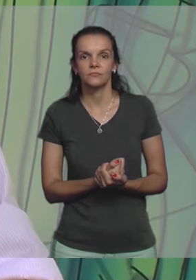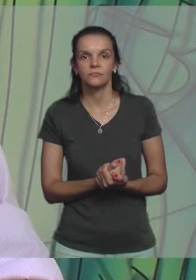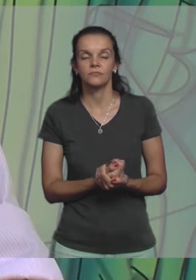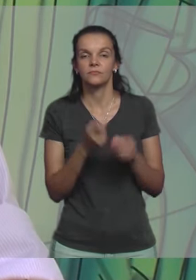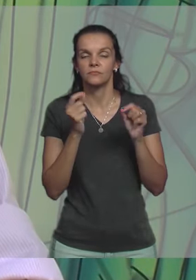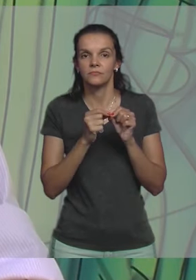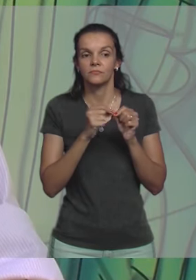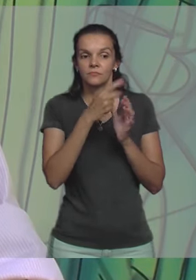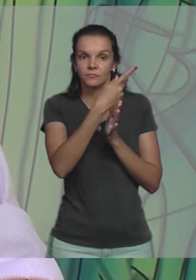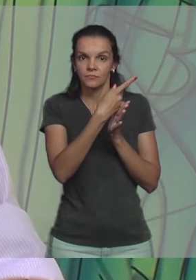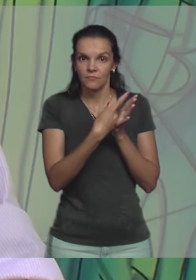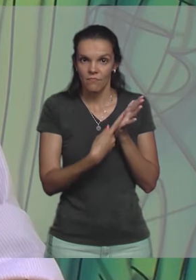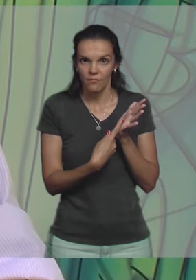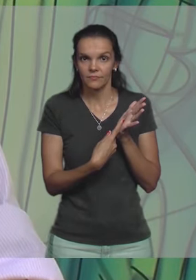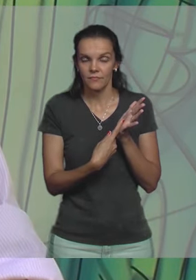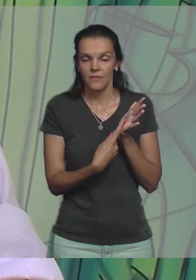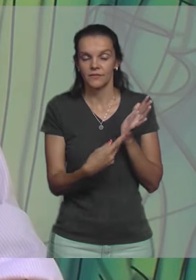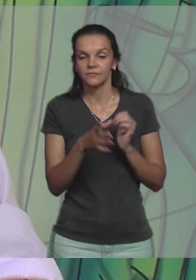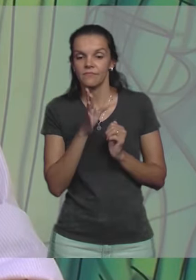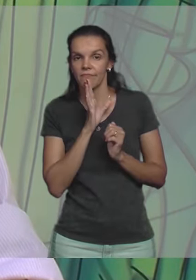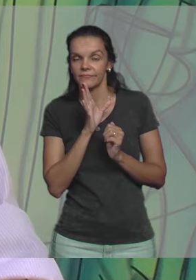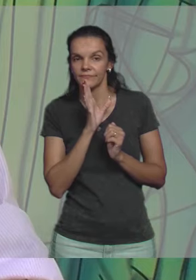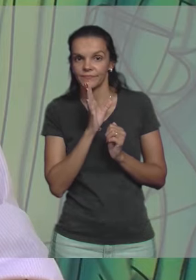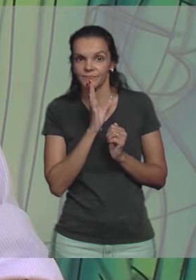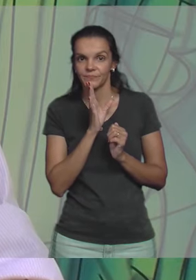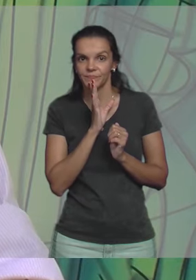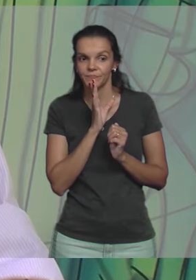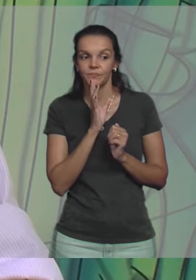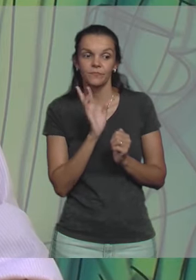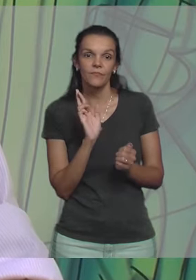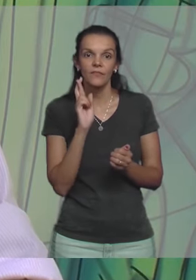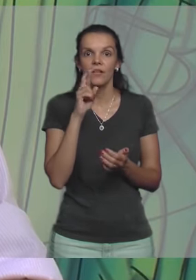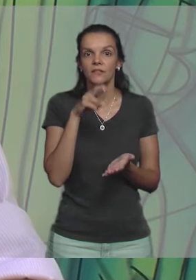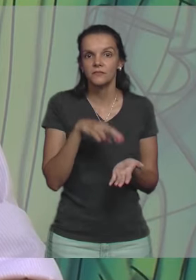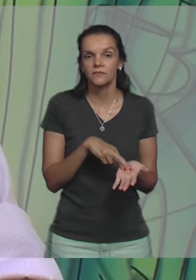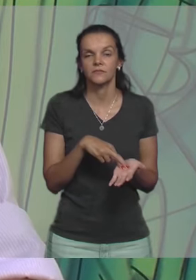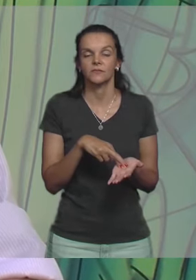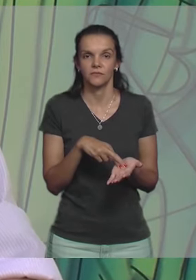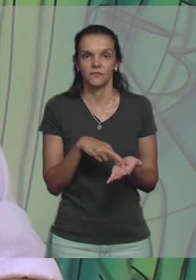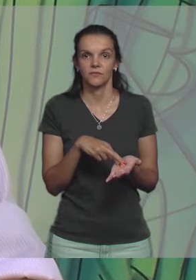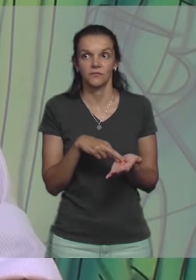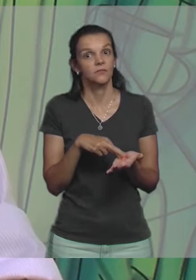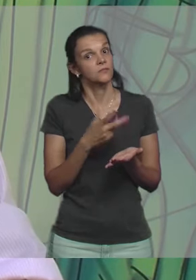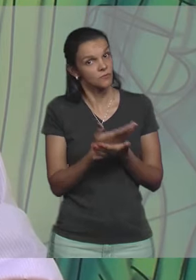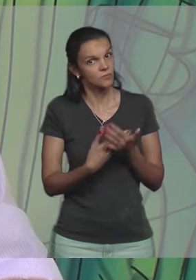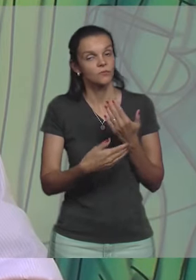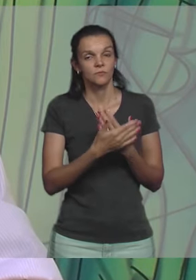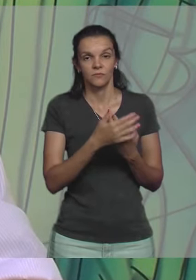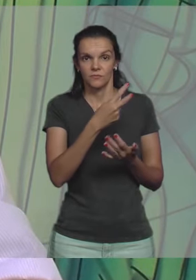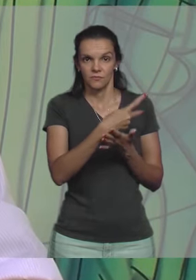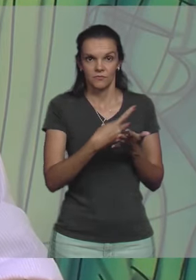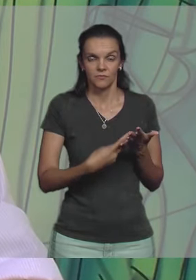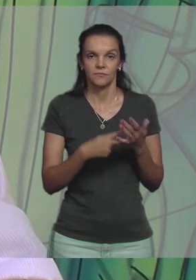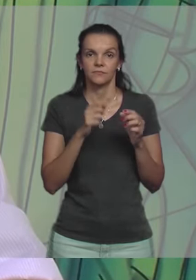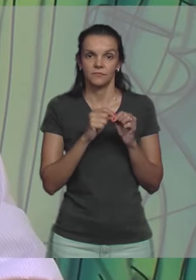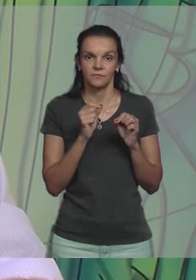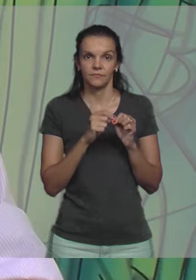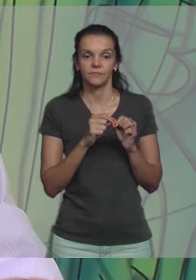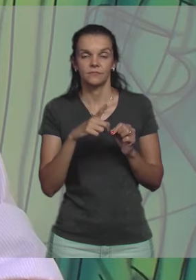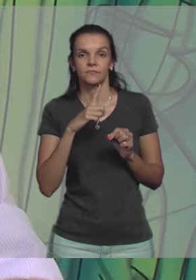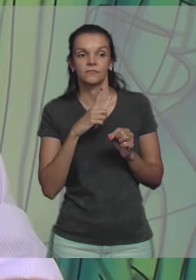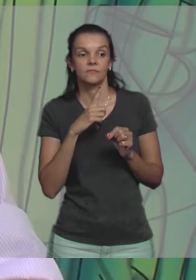faz um plano de ação. Você conhece essa realidade, se faz um plano de ação e todo o plano de ação, juntamente com ele,